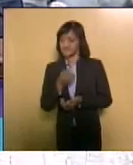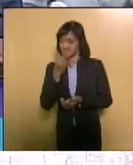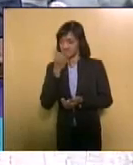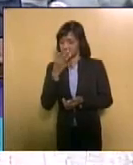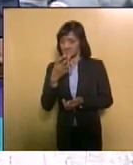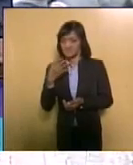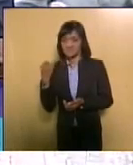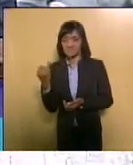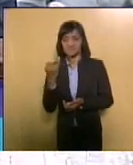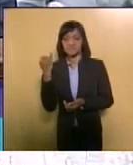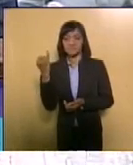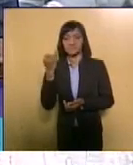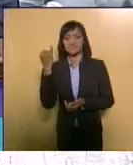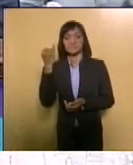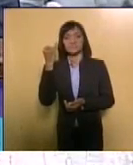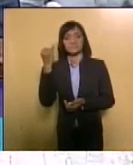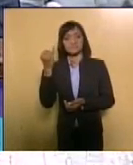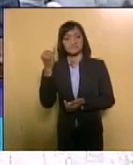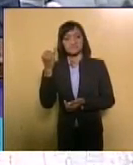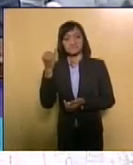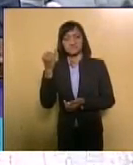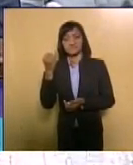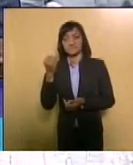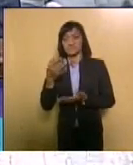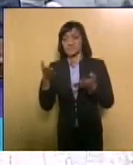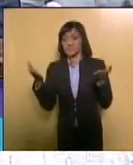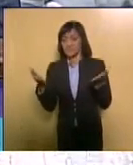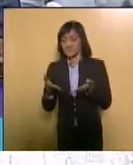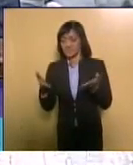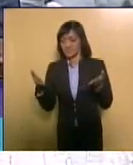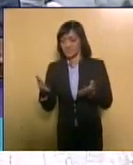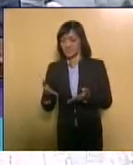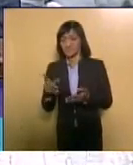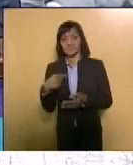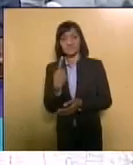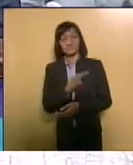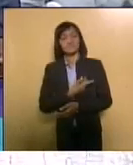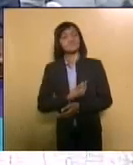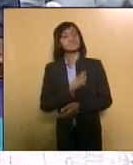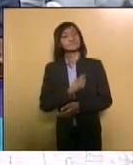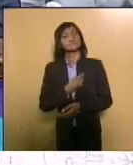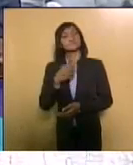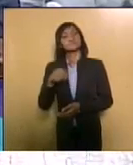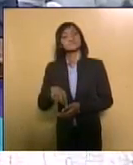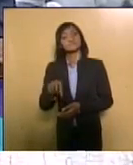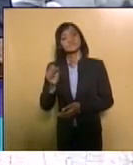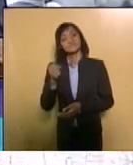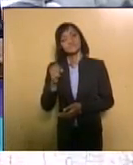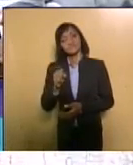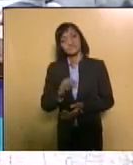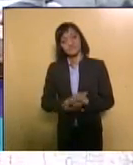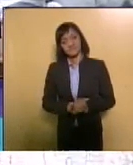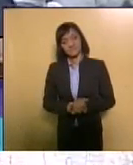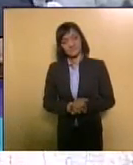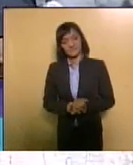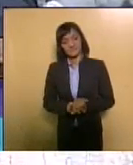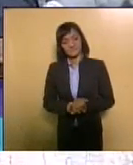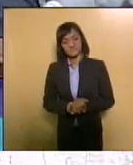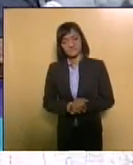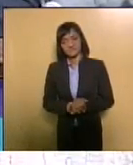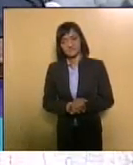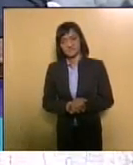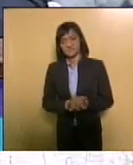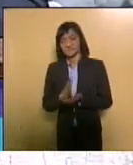importante diante da realidade que estamos vivendo no estado de Sergipe uma